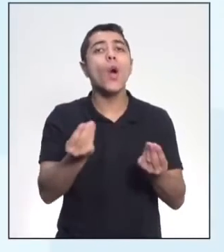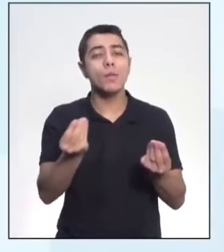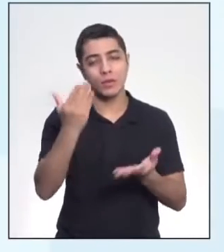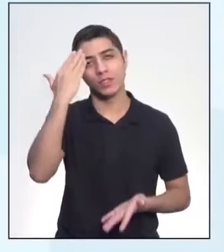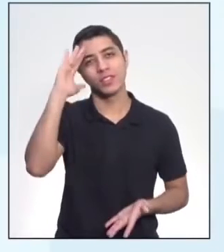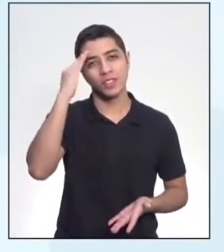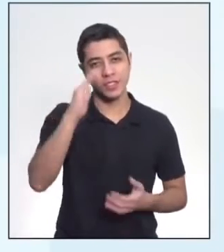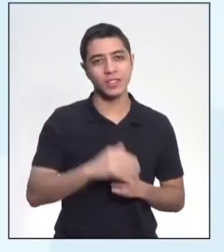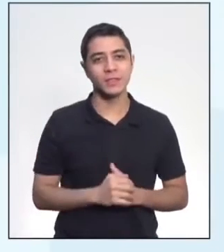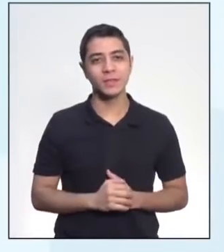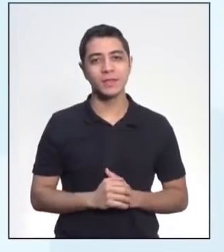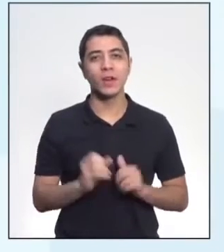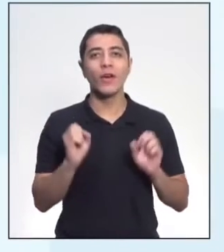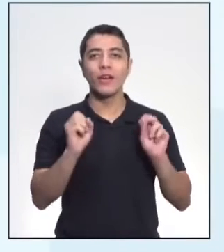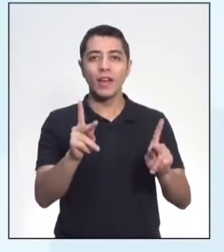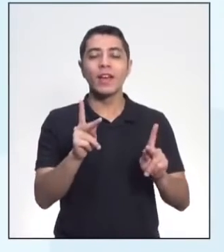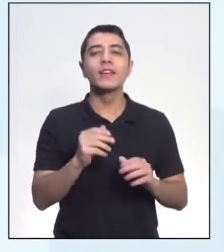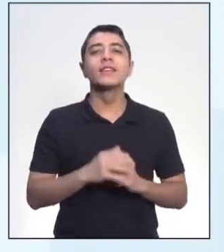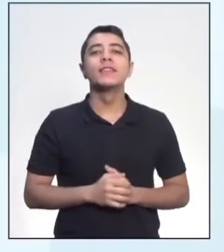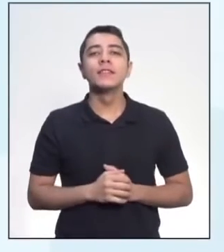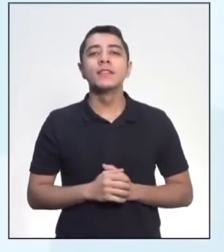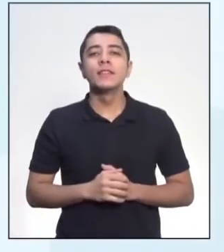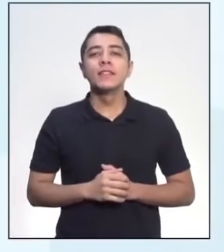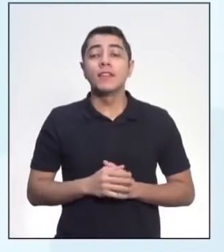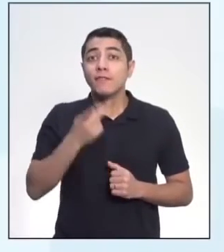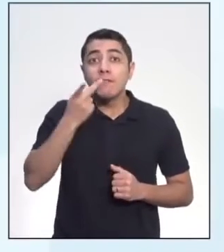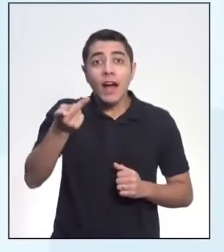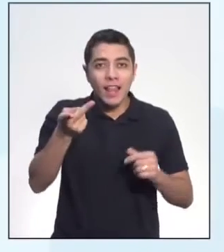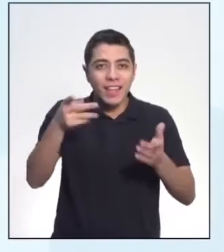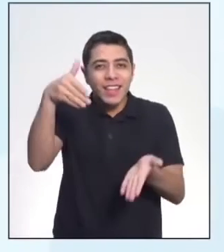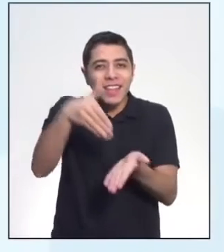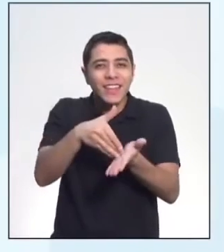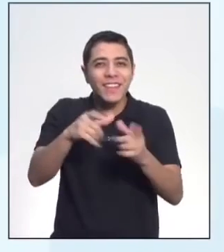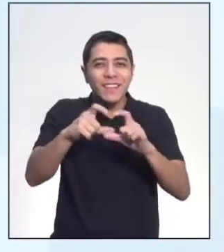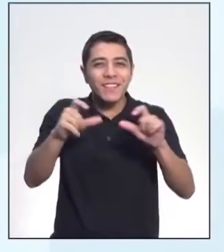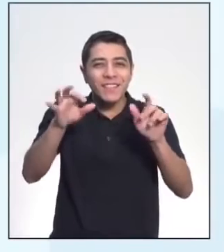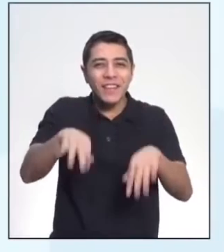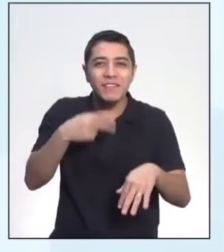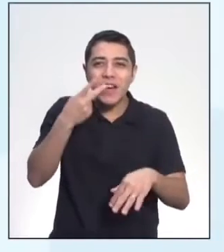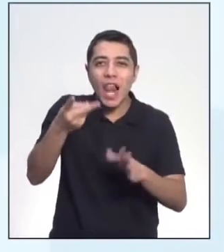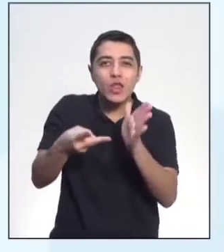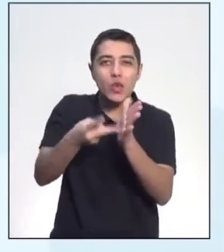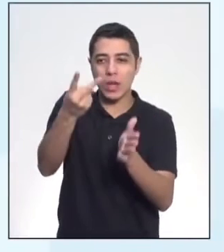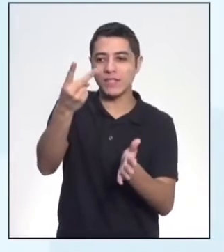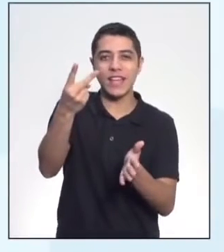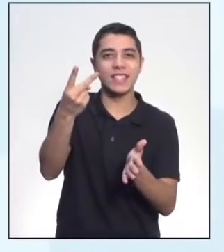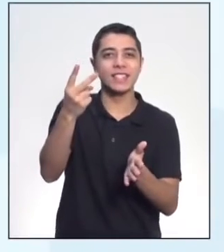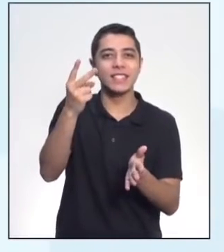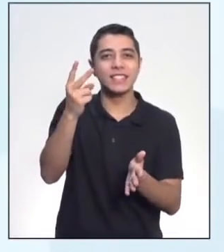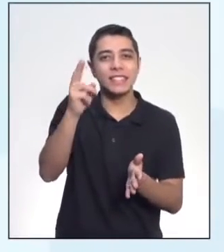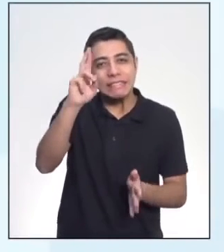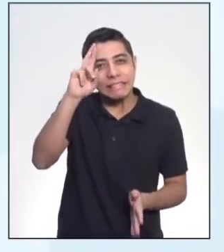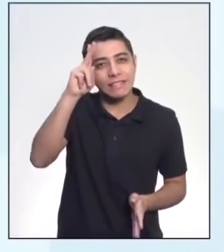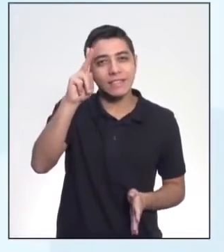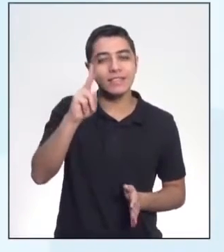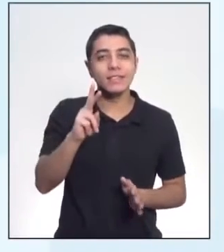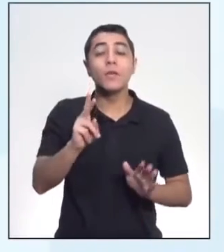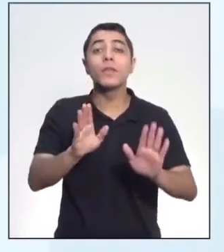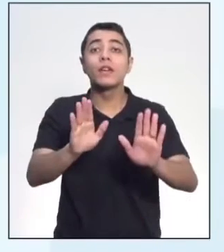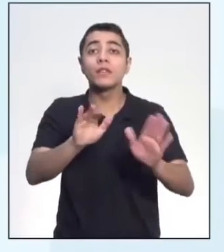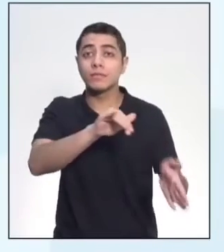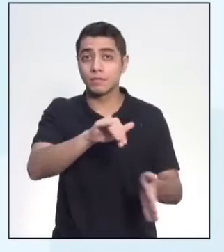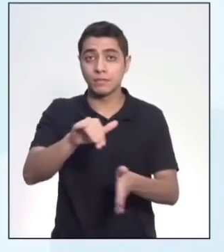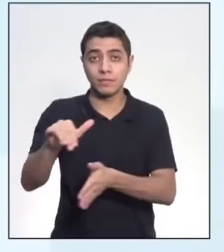Opa, repetiu o final. Isso aí. Gente, vocês entenderam que a gente fez uma leitura